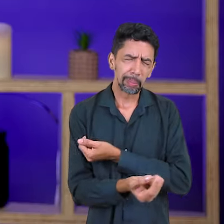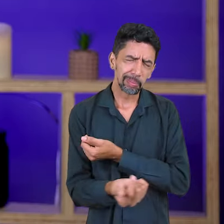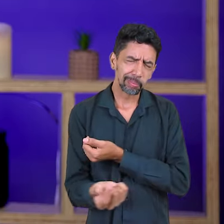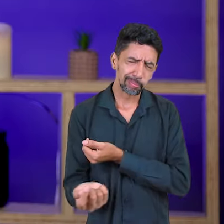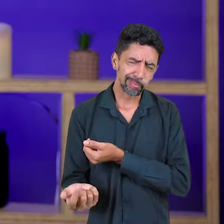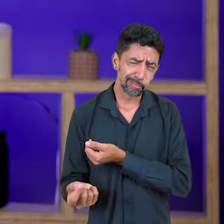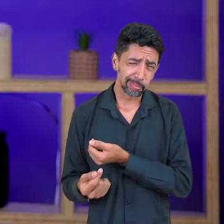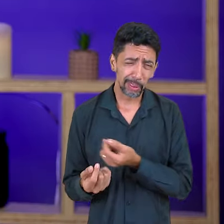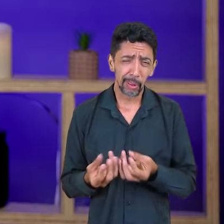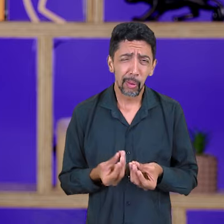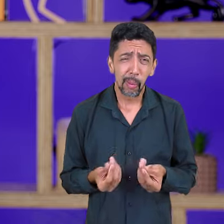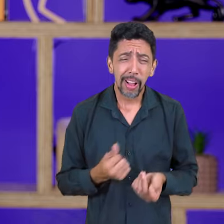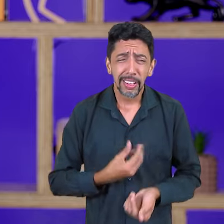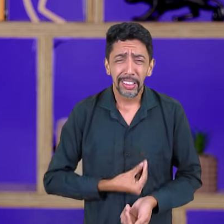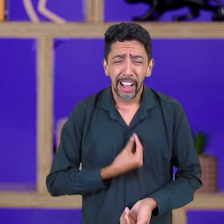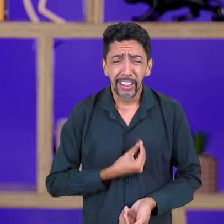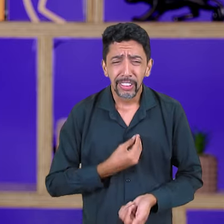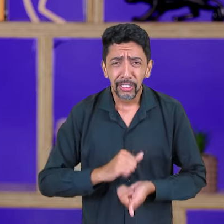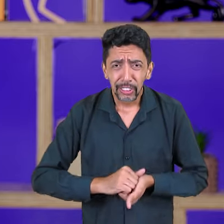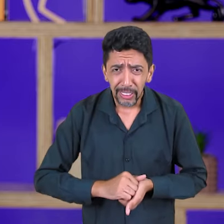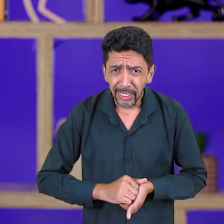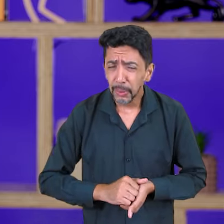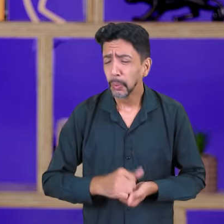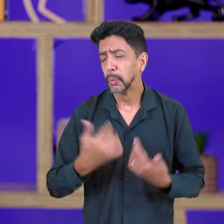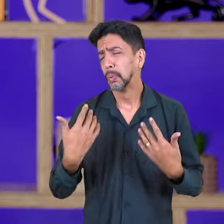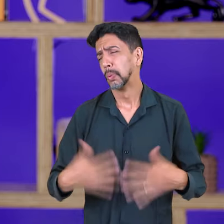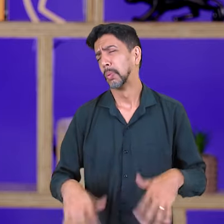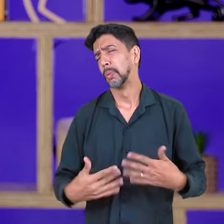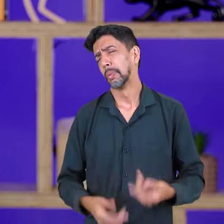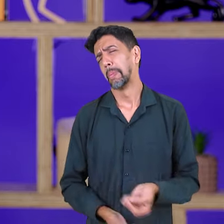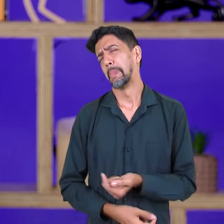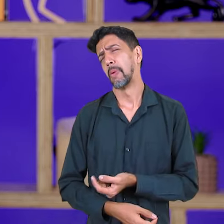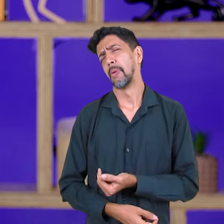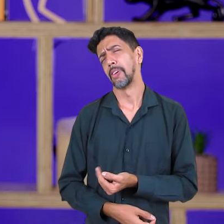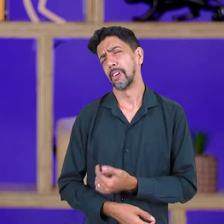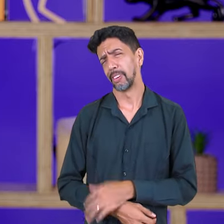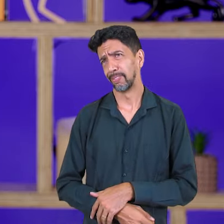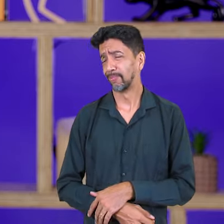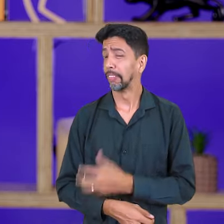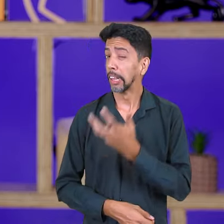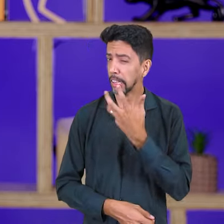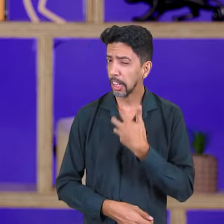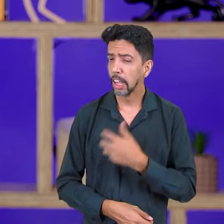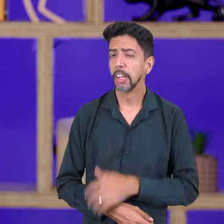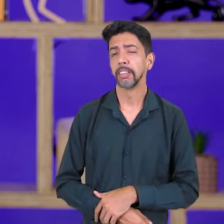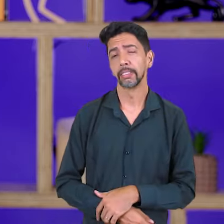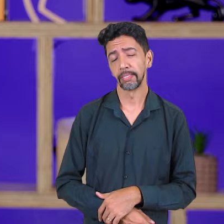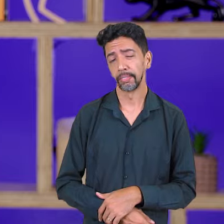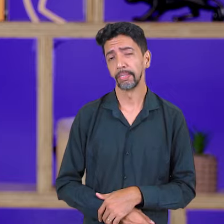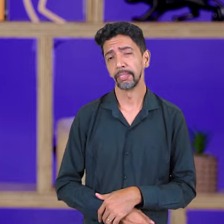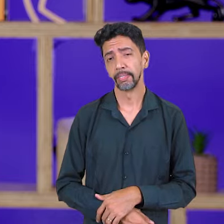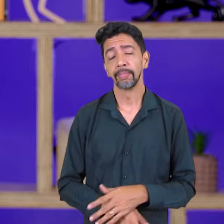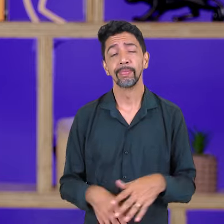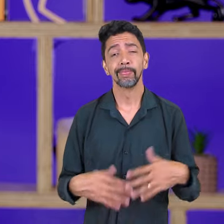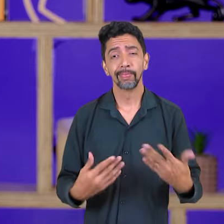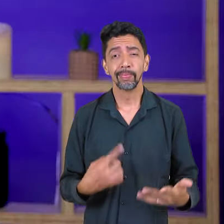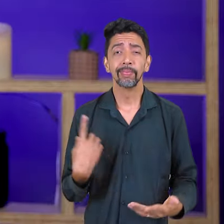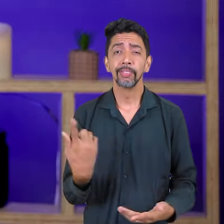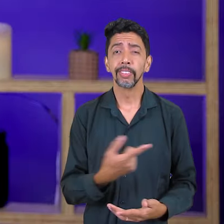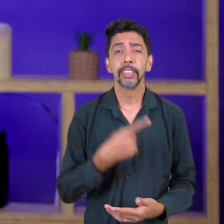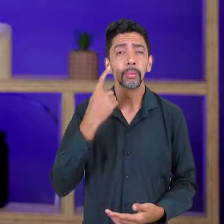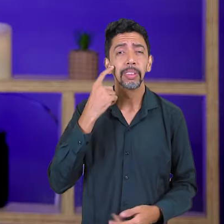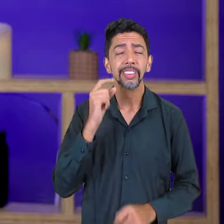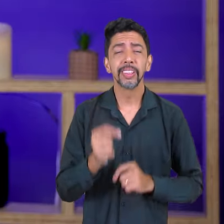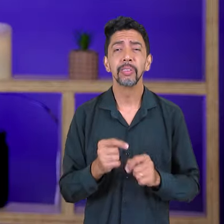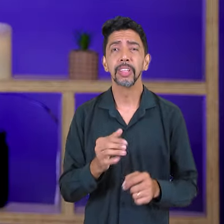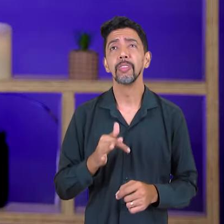de vida isso para nós é muito sério nós estamos realmente conu uindo gerações